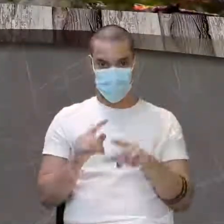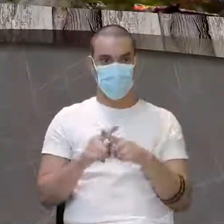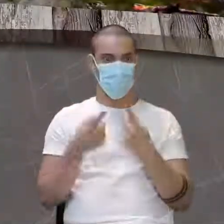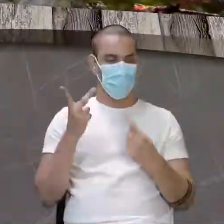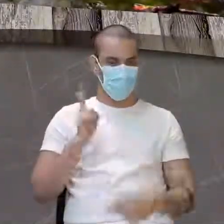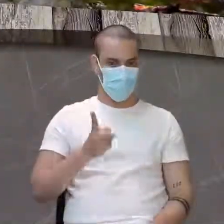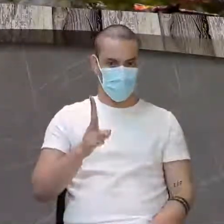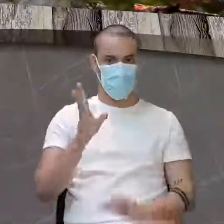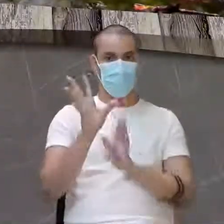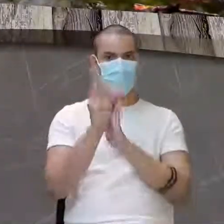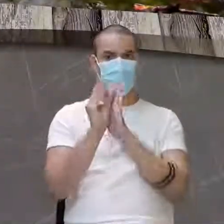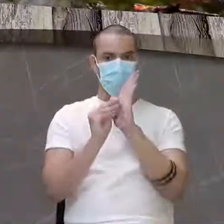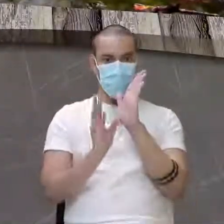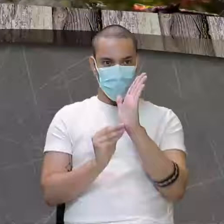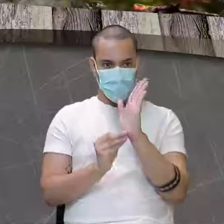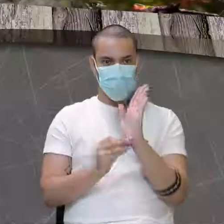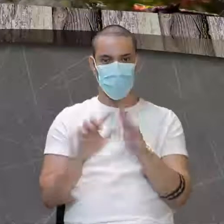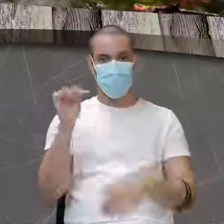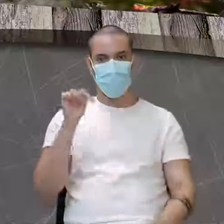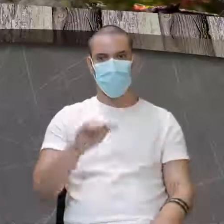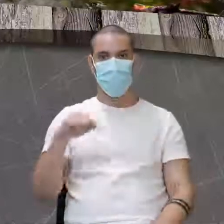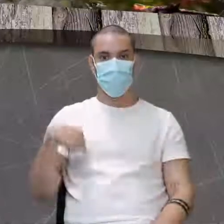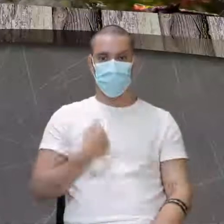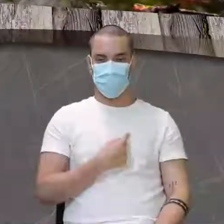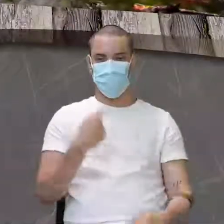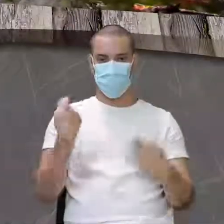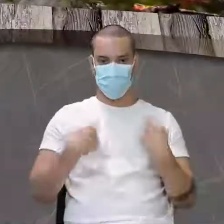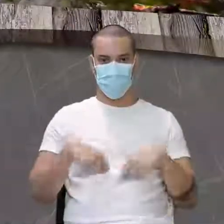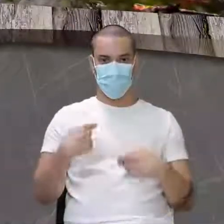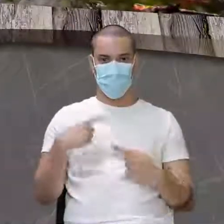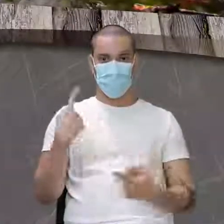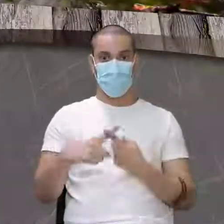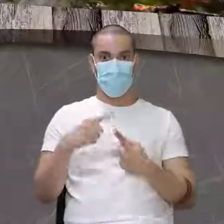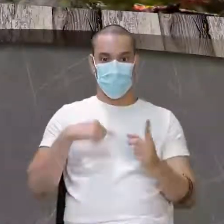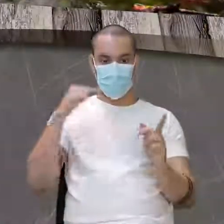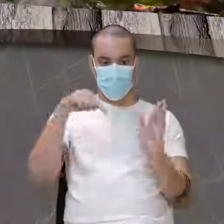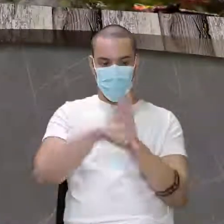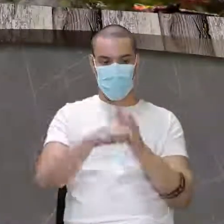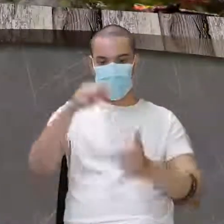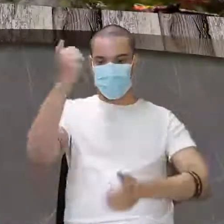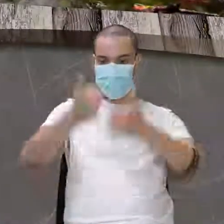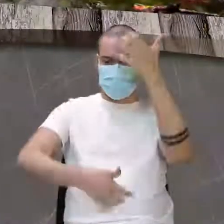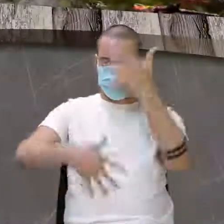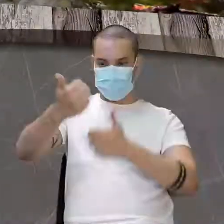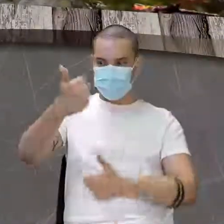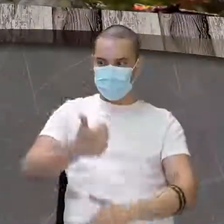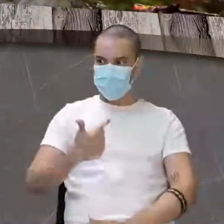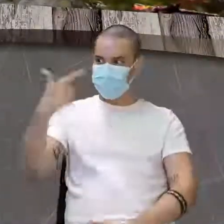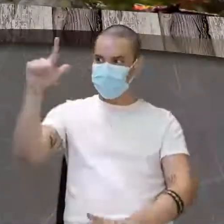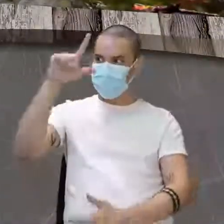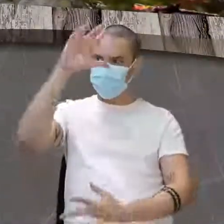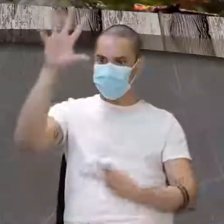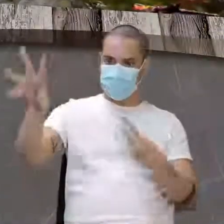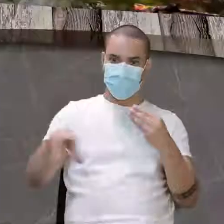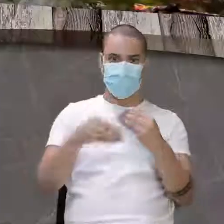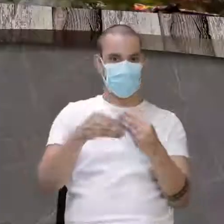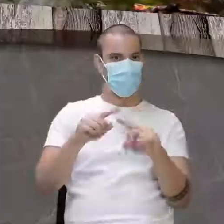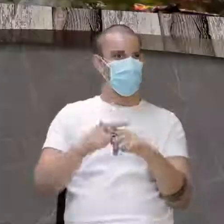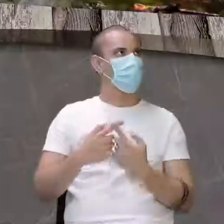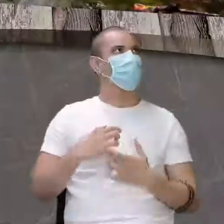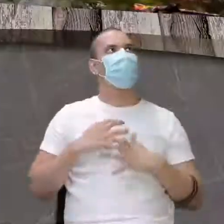Mas vamos embora voltar aqui para o que a gente precisa, porque quando eu entro nessa parada aí, eu fico assim, meio